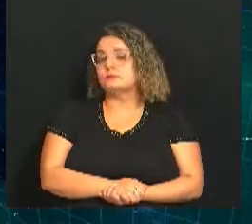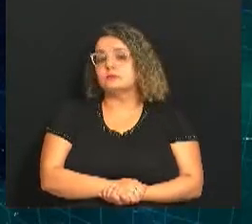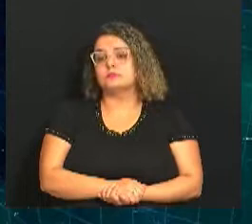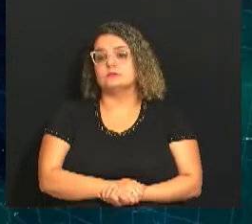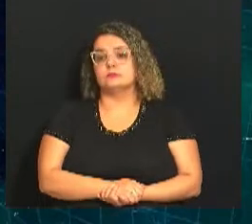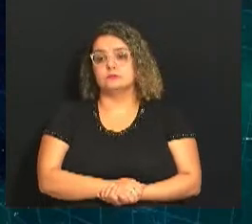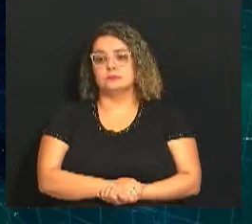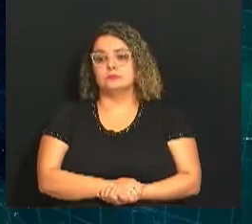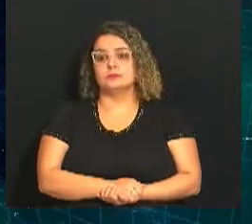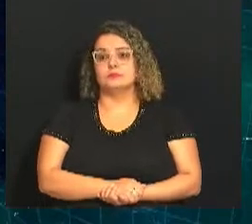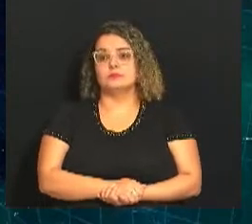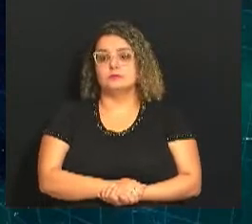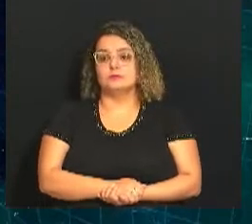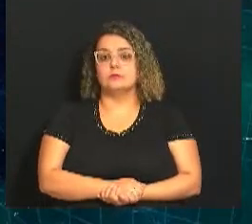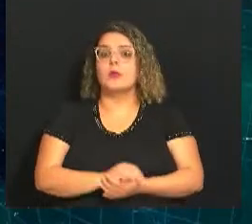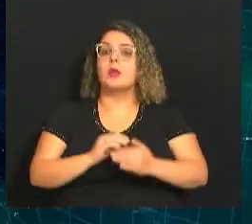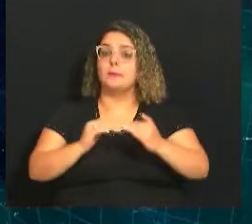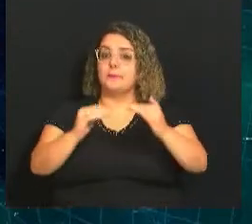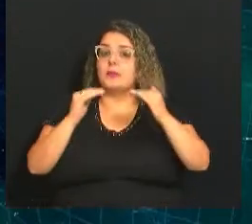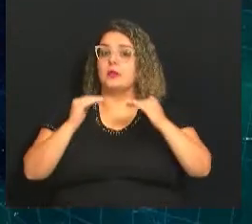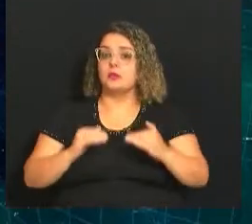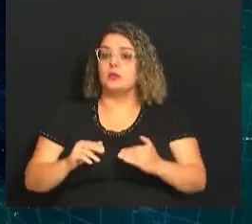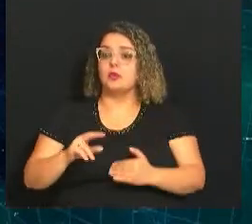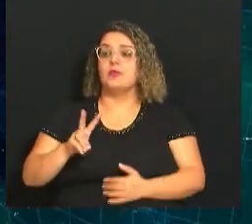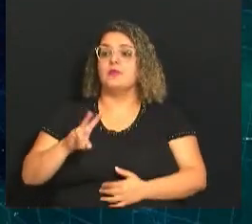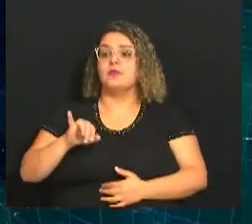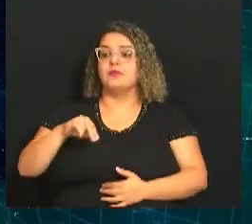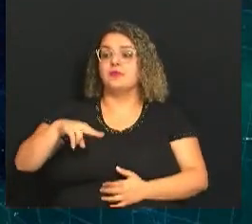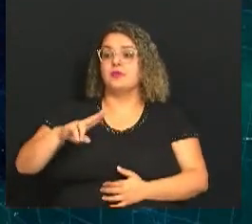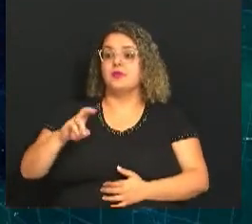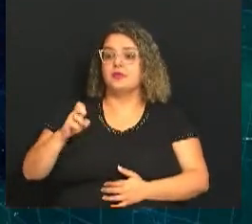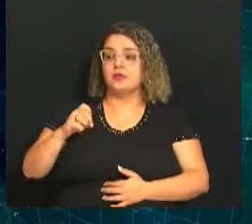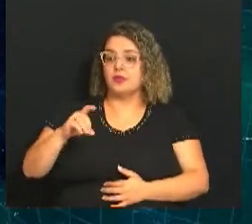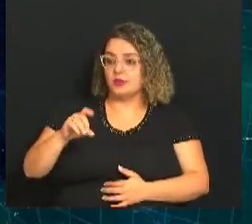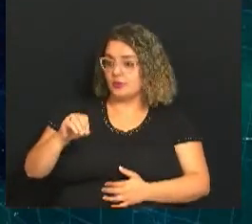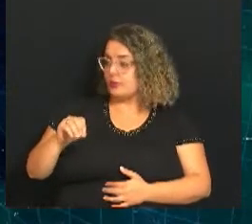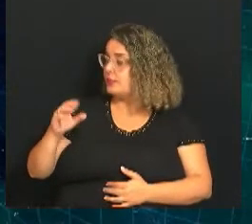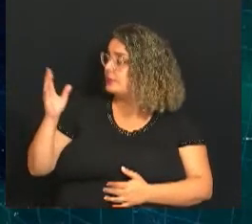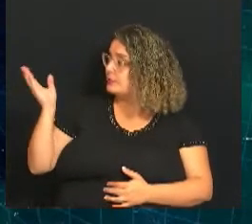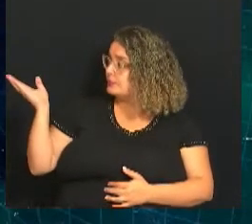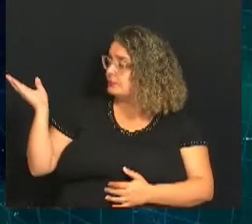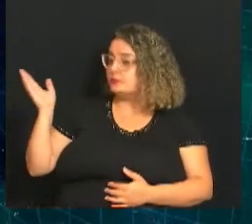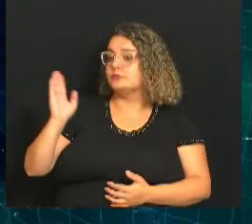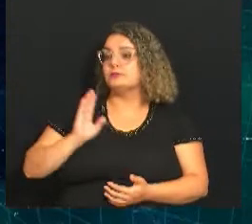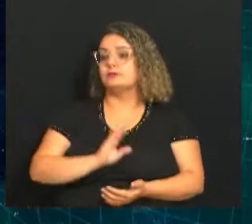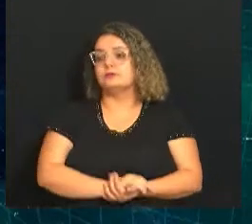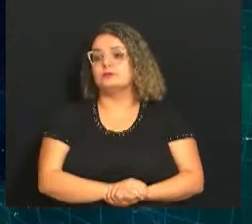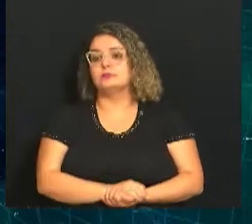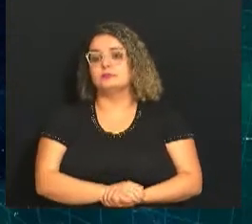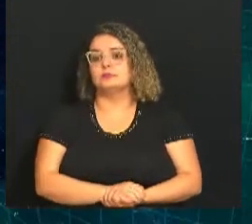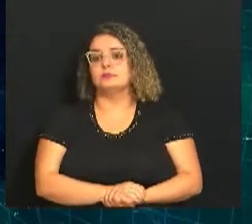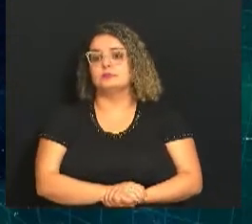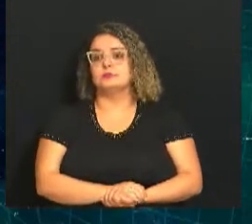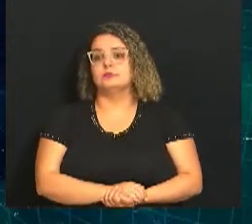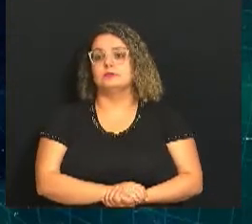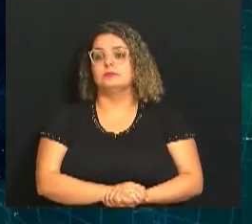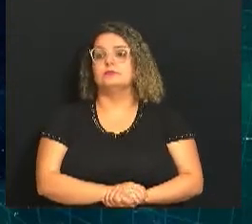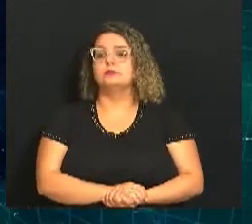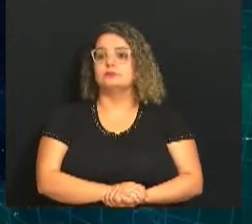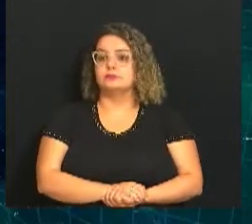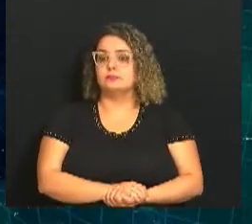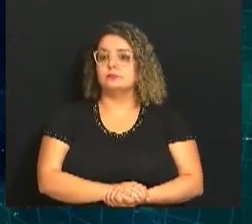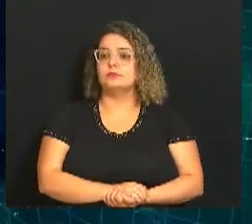22.426. Agora, bem abaixo, nós temos Vinhedo, com 13.217 casos da Covid-19, Cosmópolis,